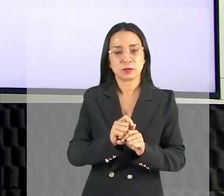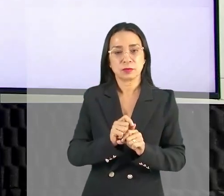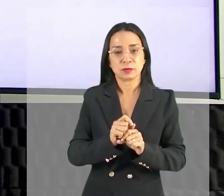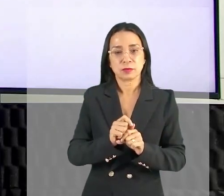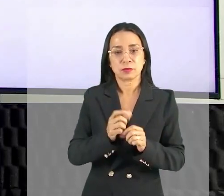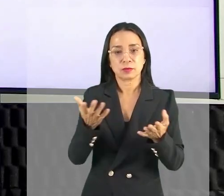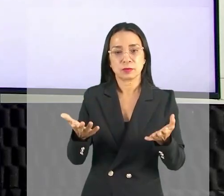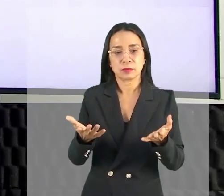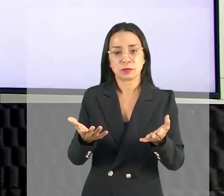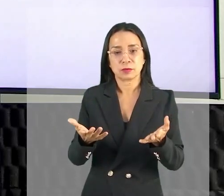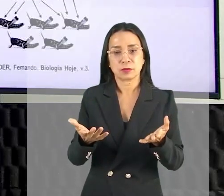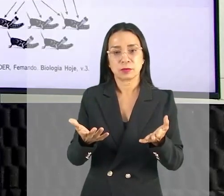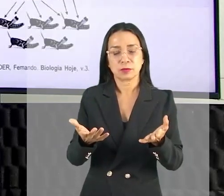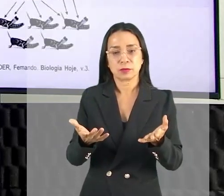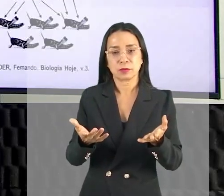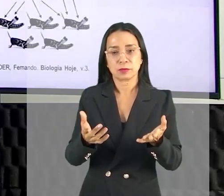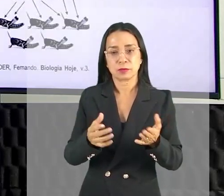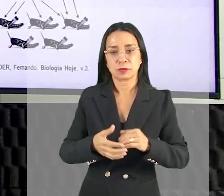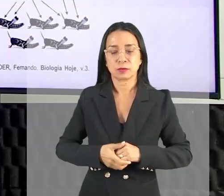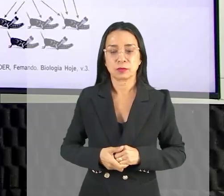né,